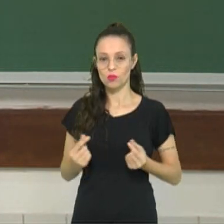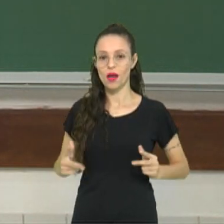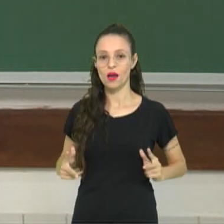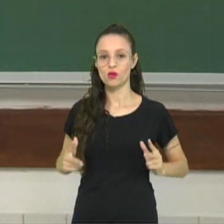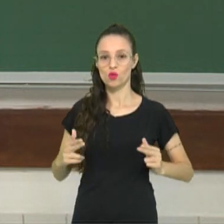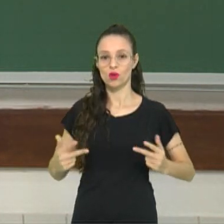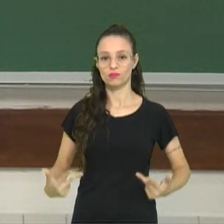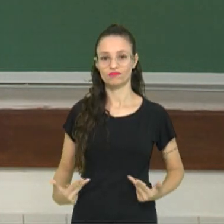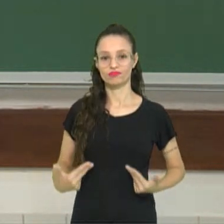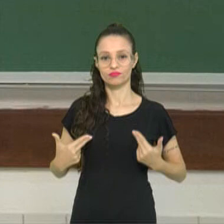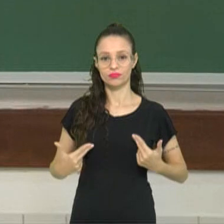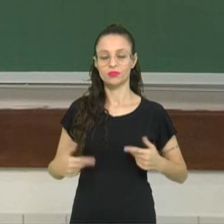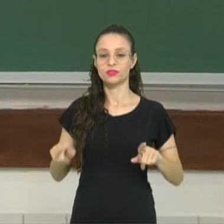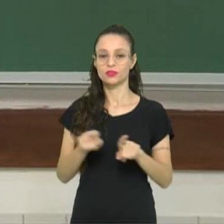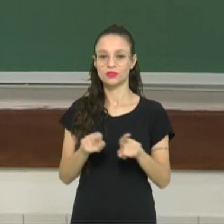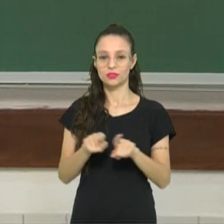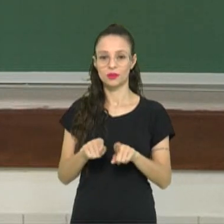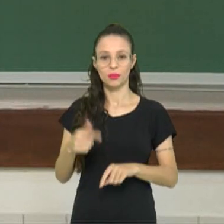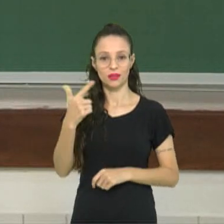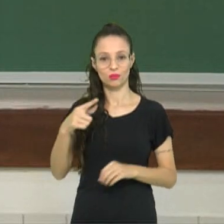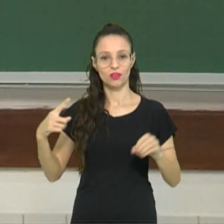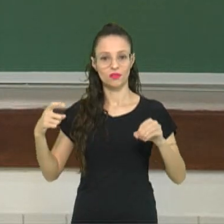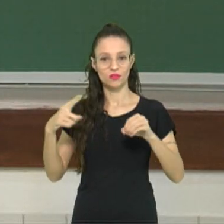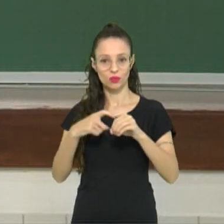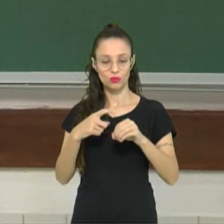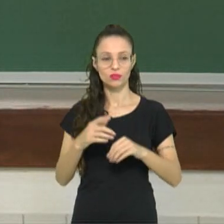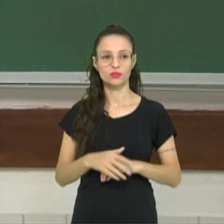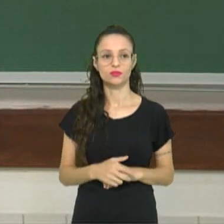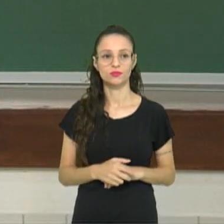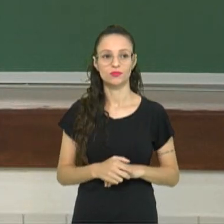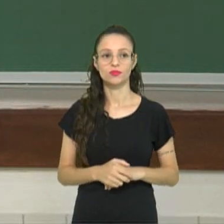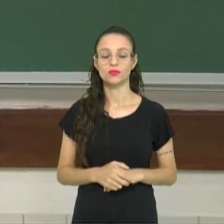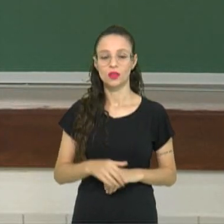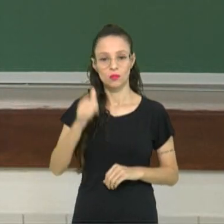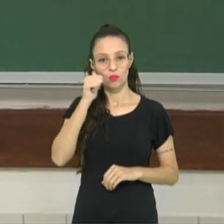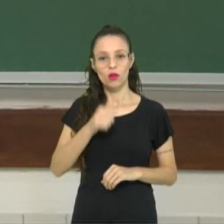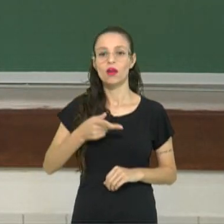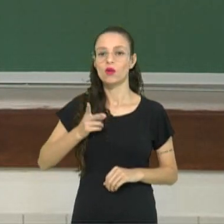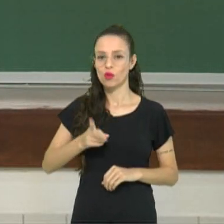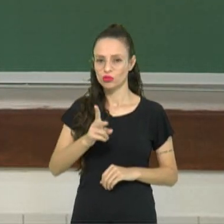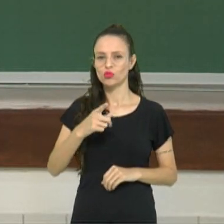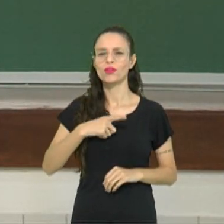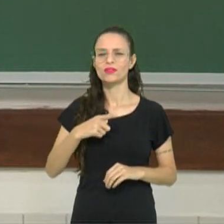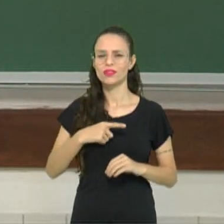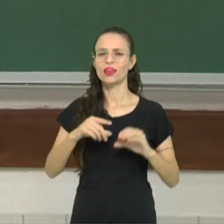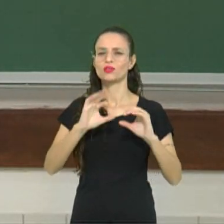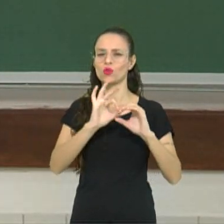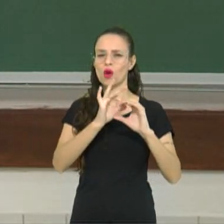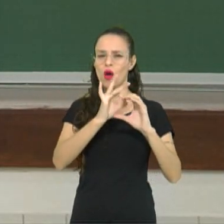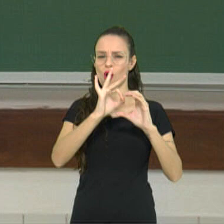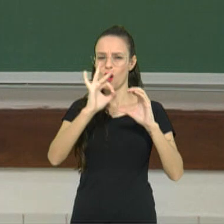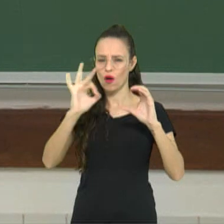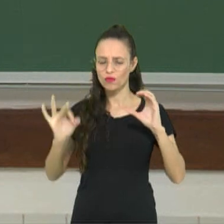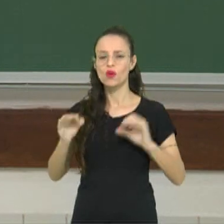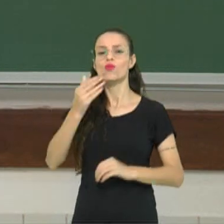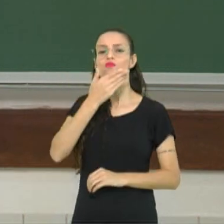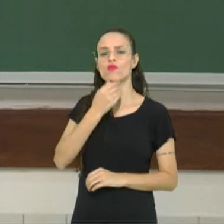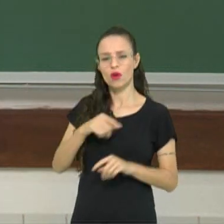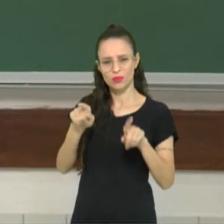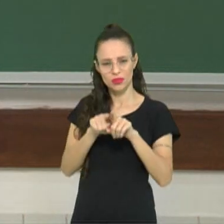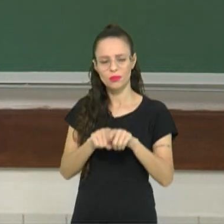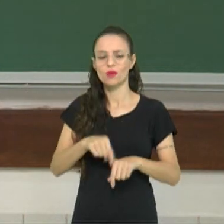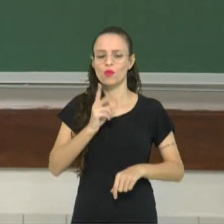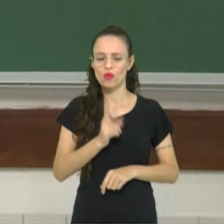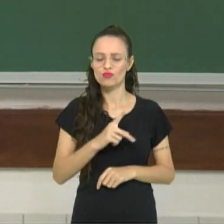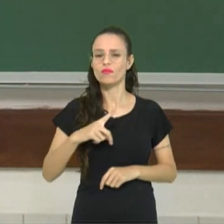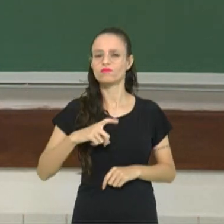também não vai ter a chamada fecundação. A mulher continua produzindo óvulos, assim como o homem continua produzindo